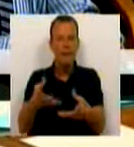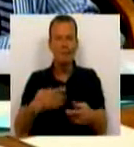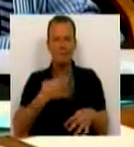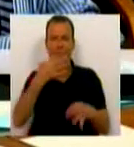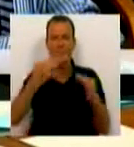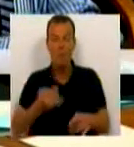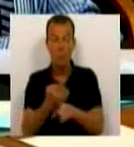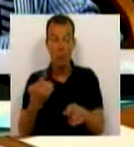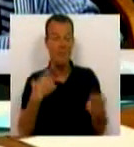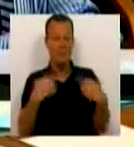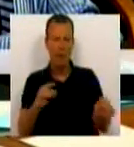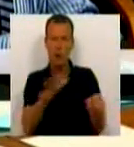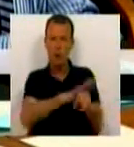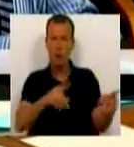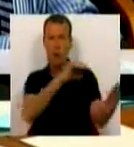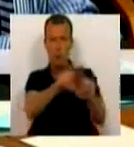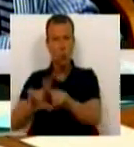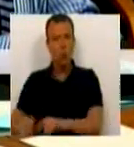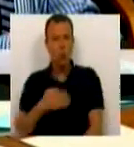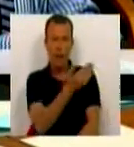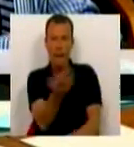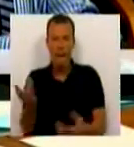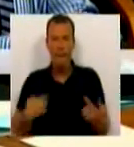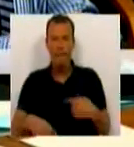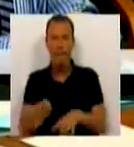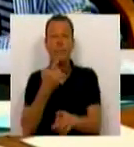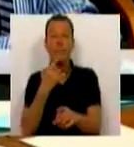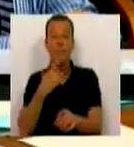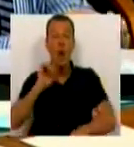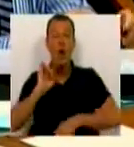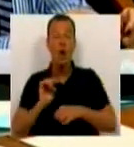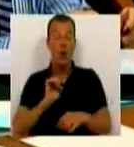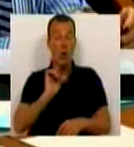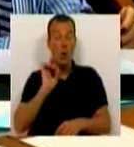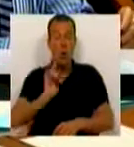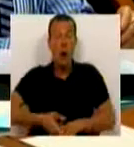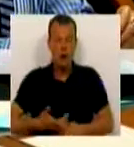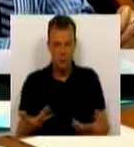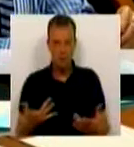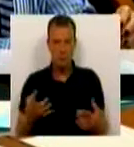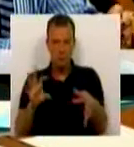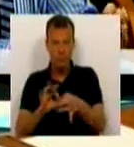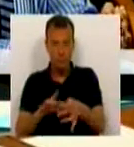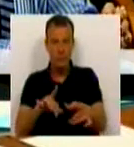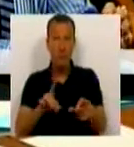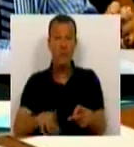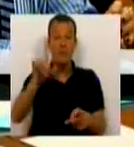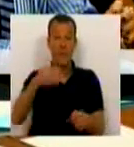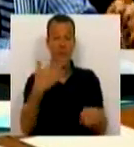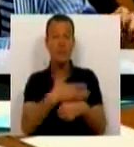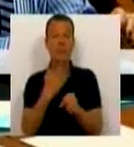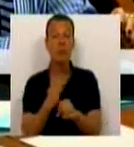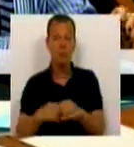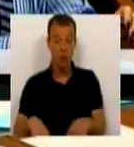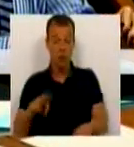uma diversidade de situações diferentes? É preciso também perceber quais são os vínculos que vão ser abrangidos. Quais os setores da